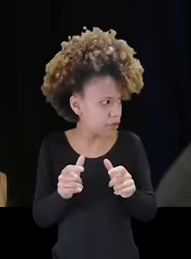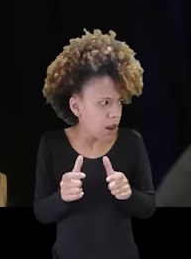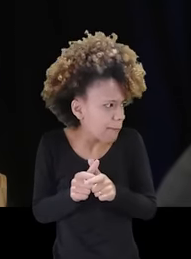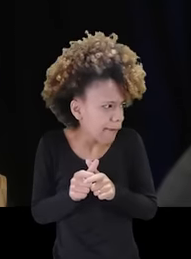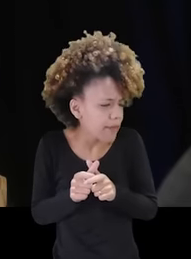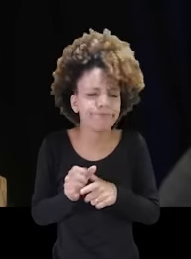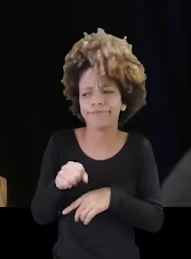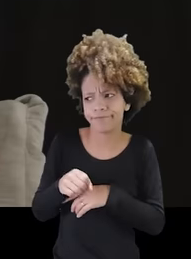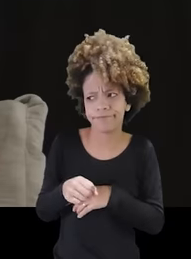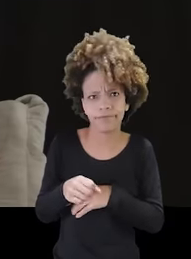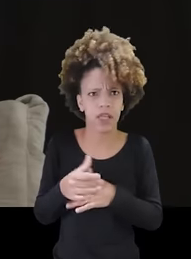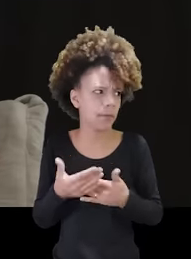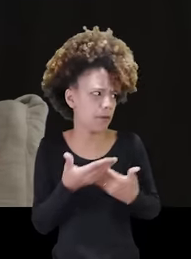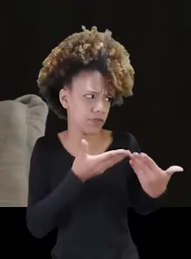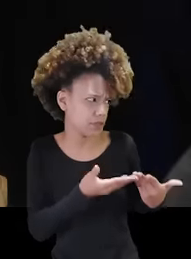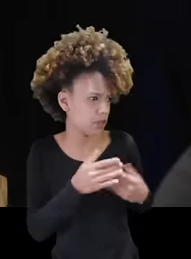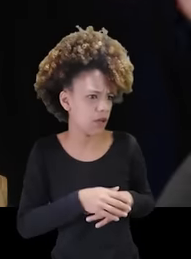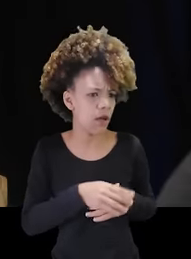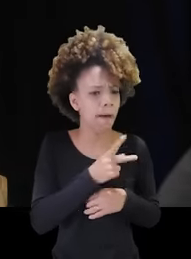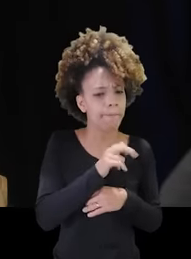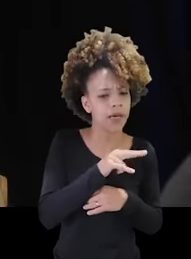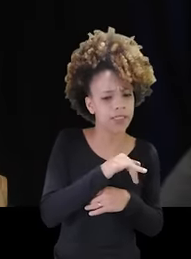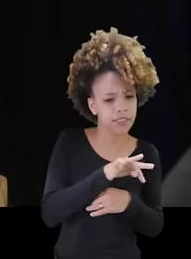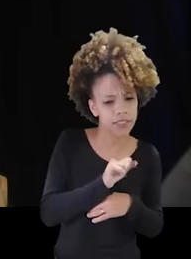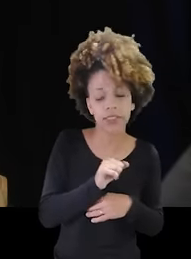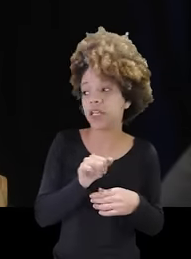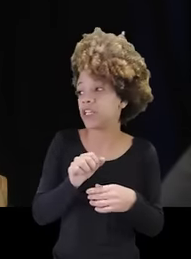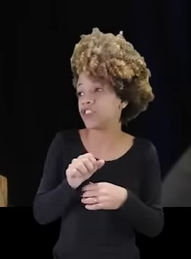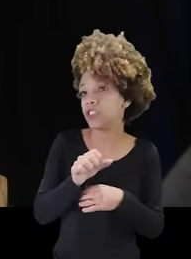é muito pequena muito pequena para tu que teve né de parasita